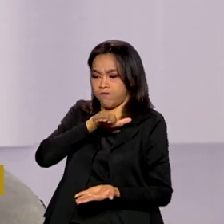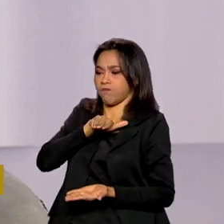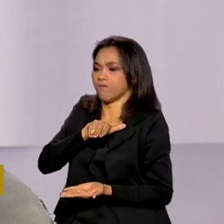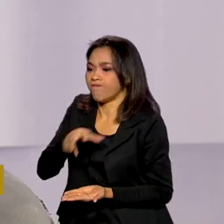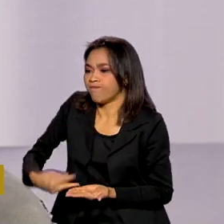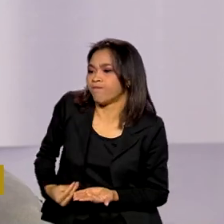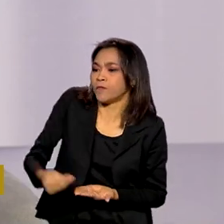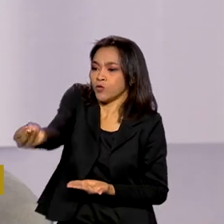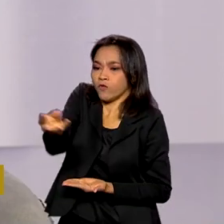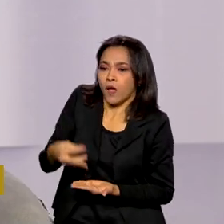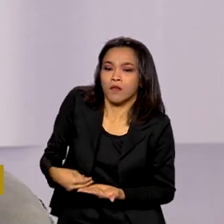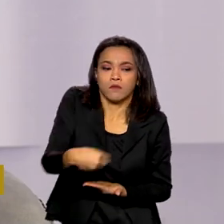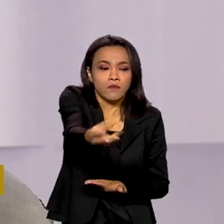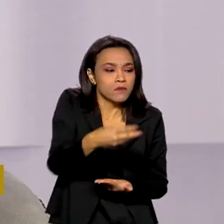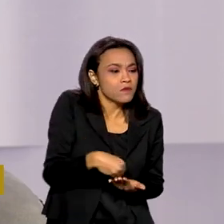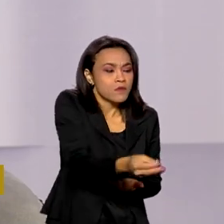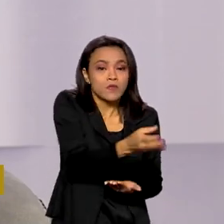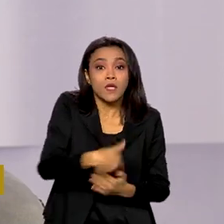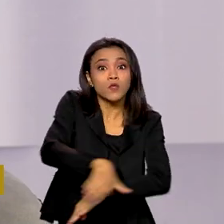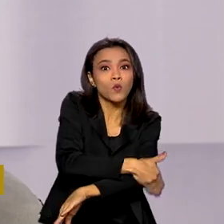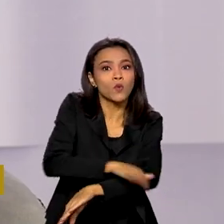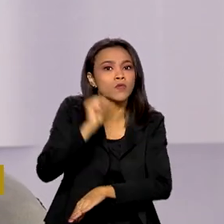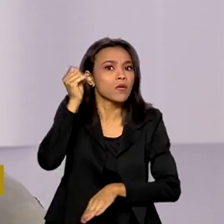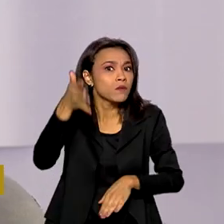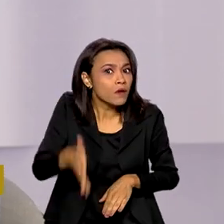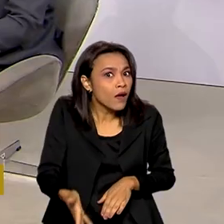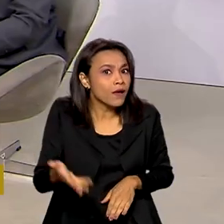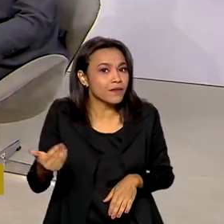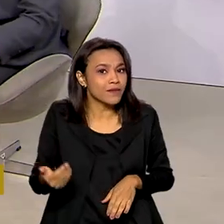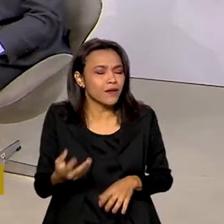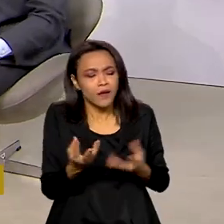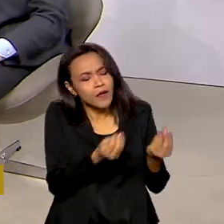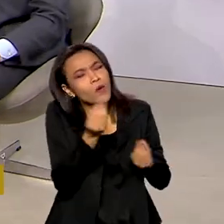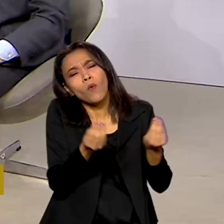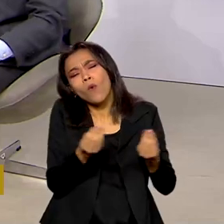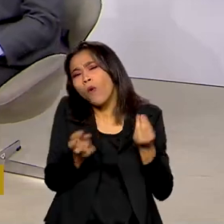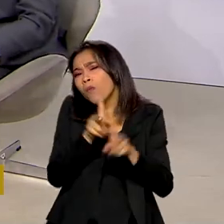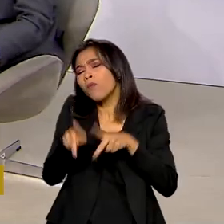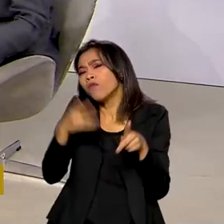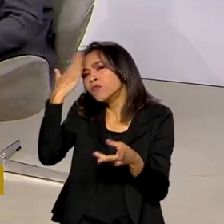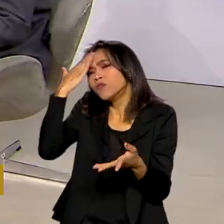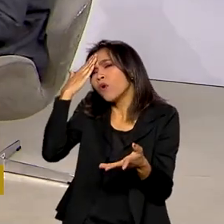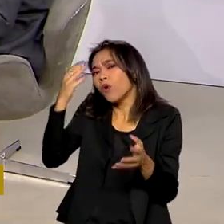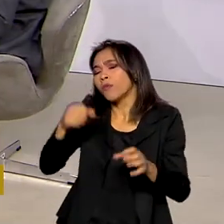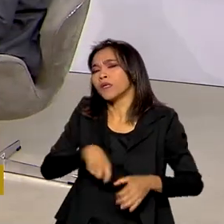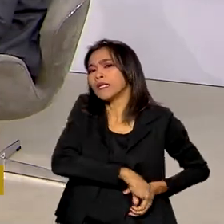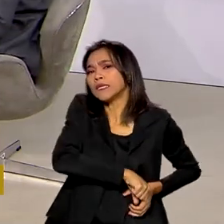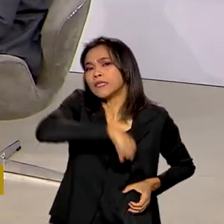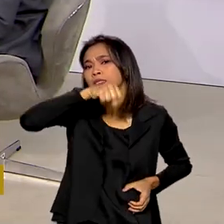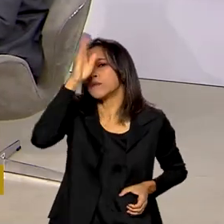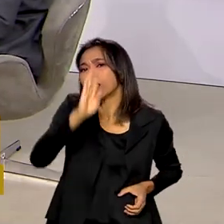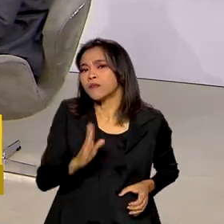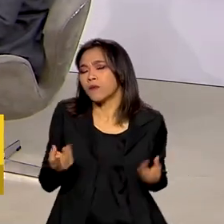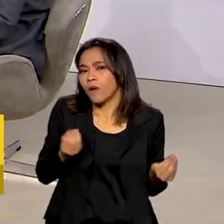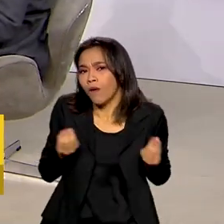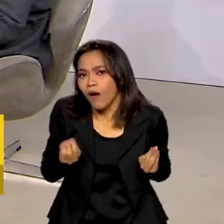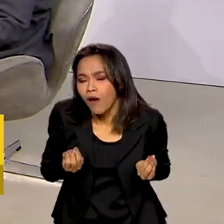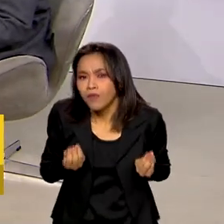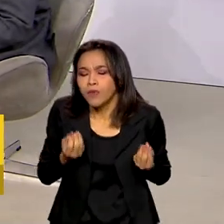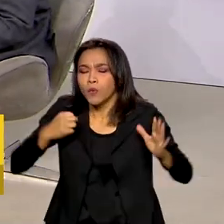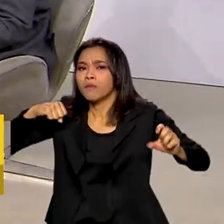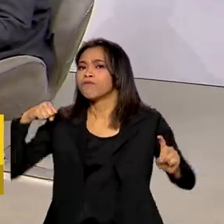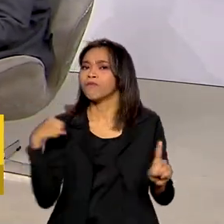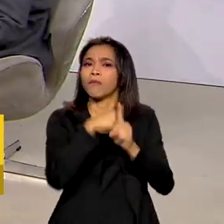né, nas ruas de madrugada. Ou soube dessa independência do Brasil? Sim, e desse evento de vários. E o impacto